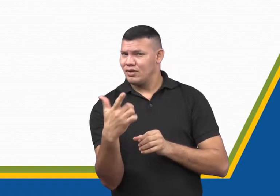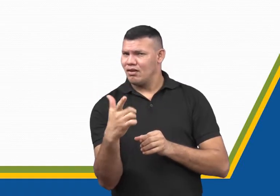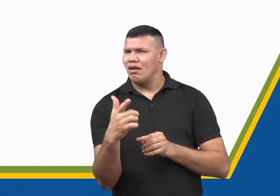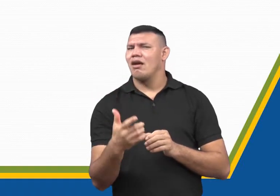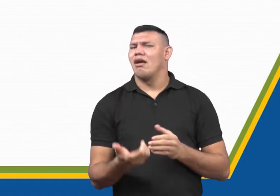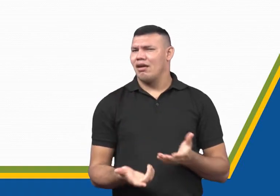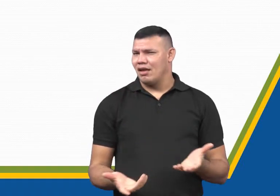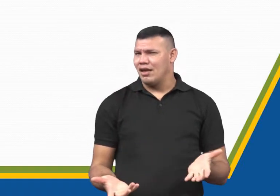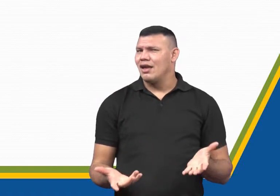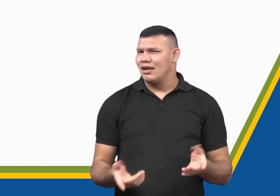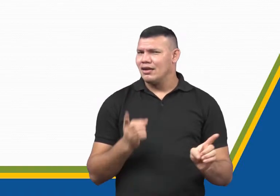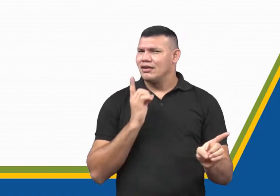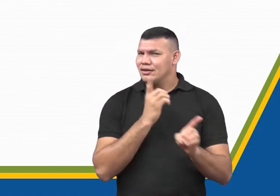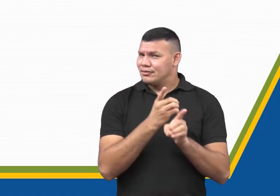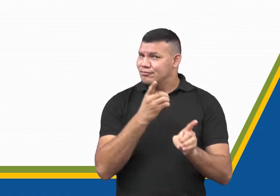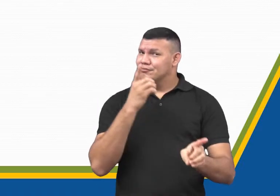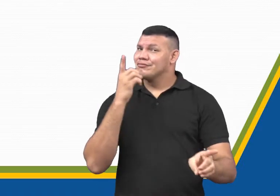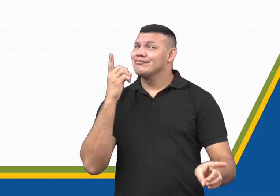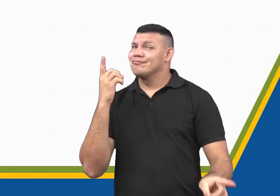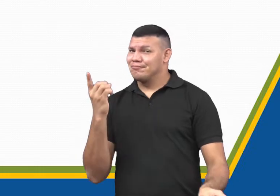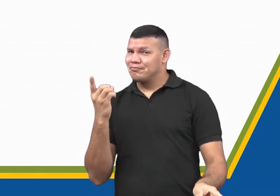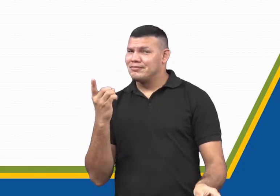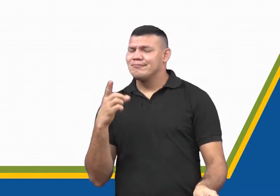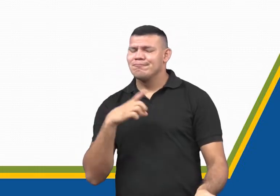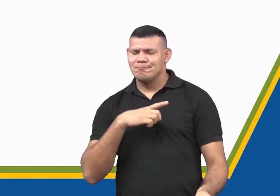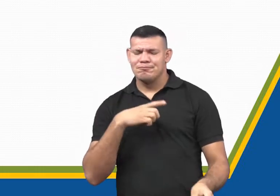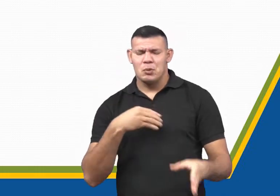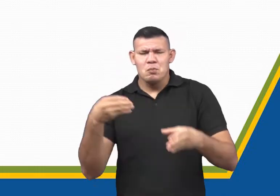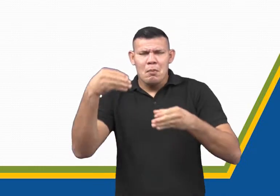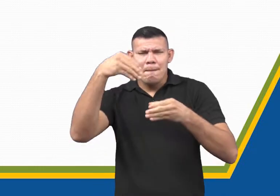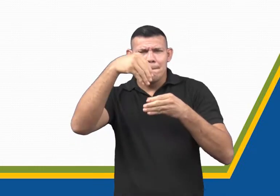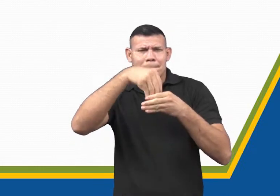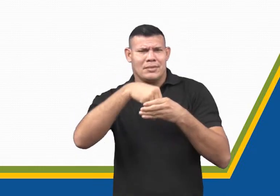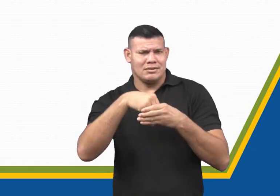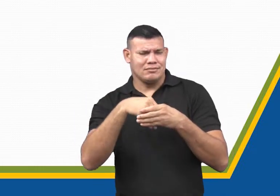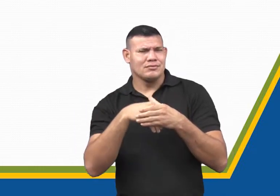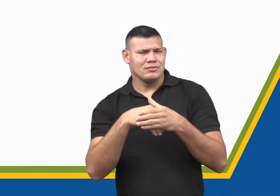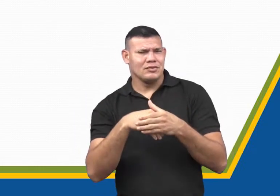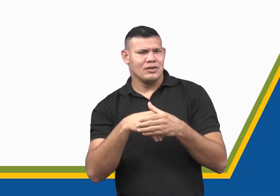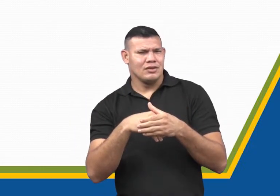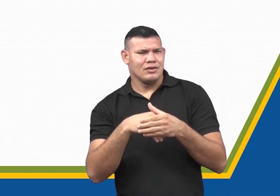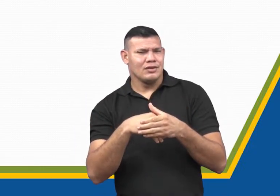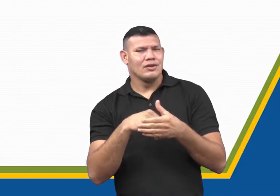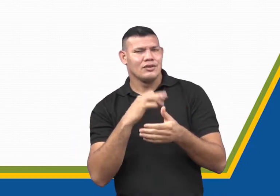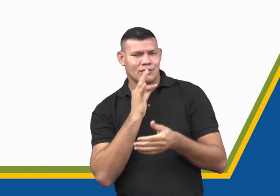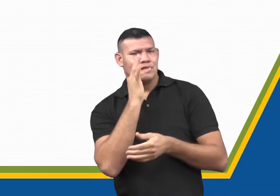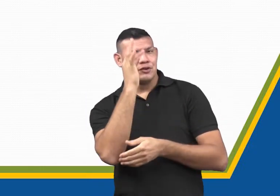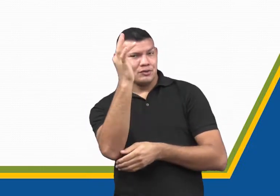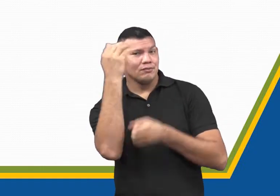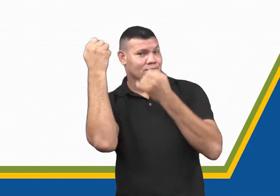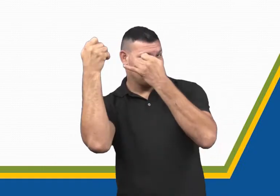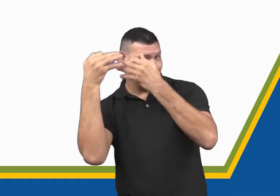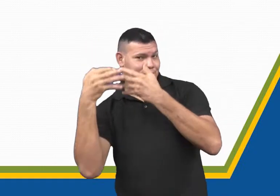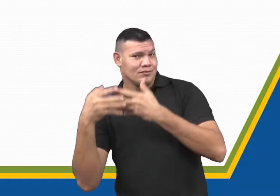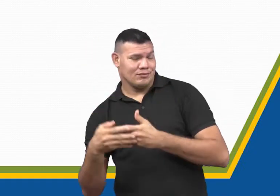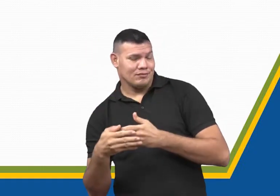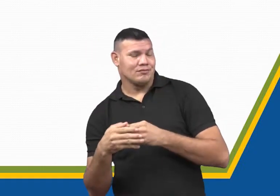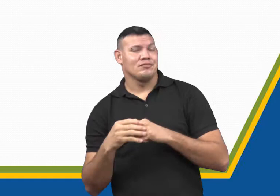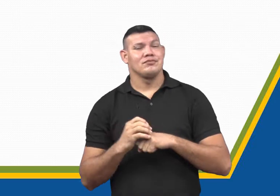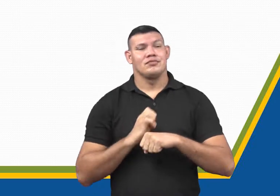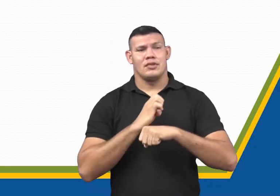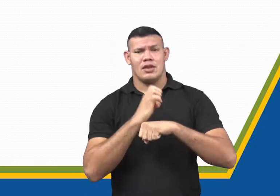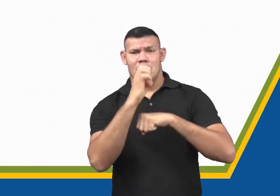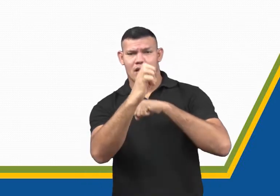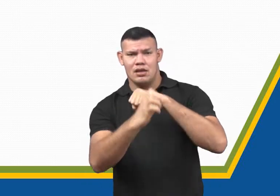O átomo ele é formado por partículas ainda menores, que nós vamos ver mais na frente, os prótons, os nêutrons e os